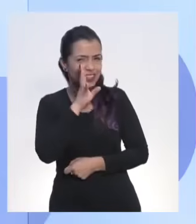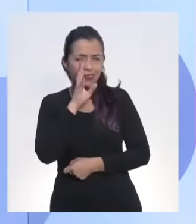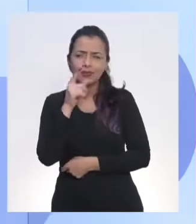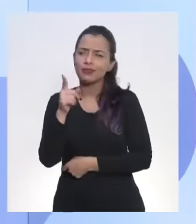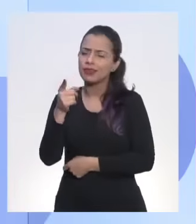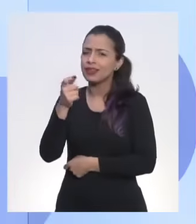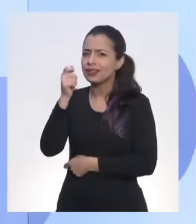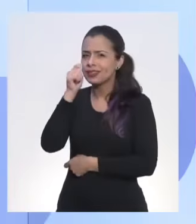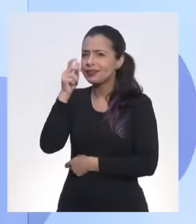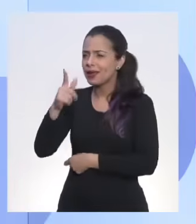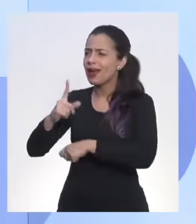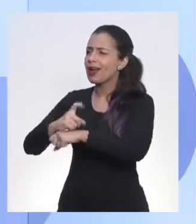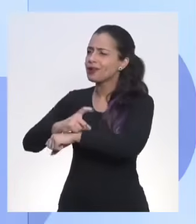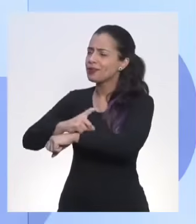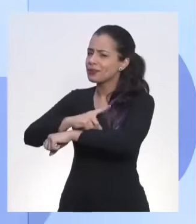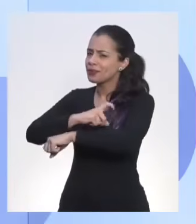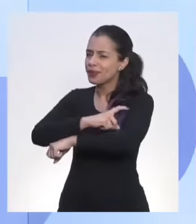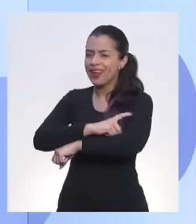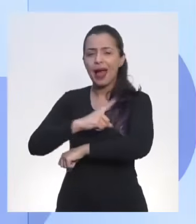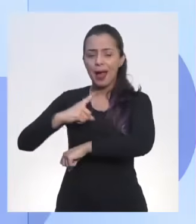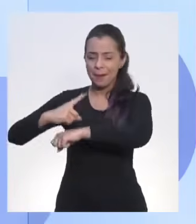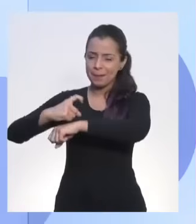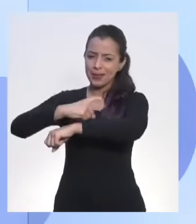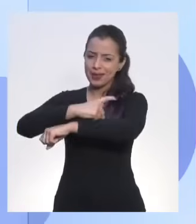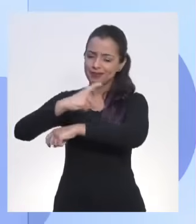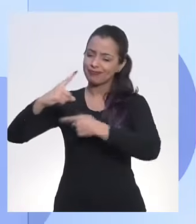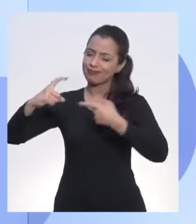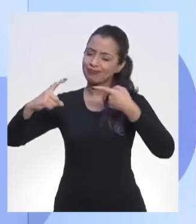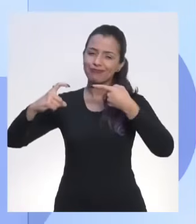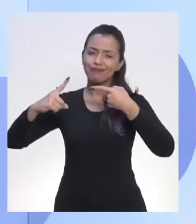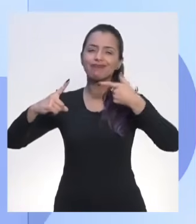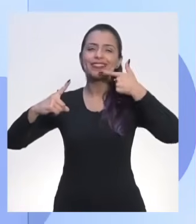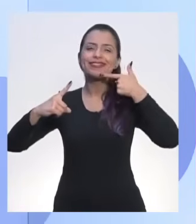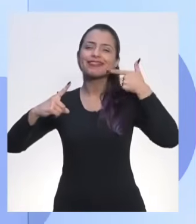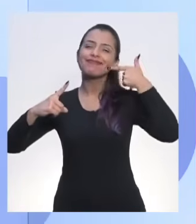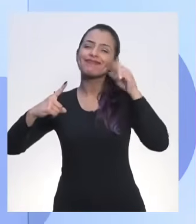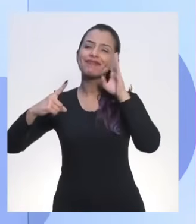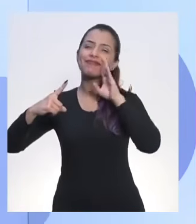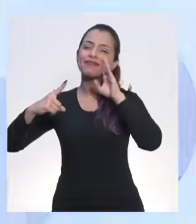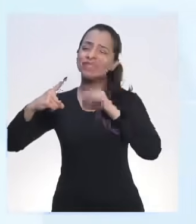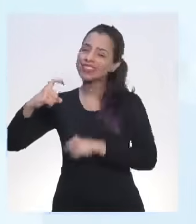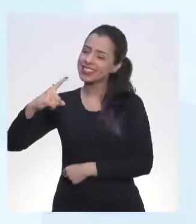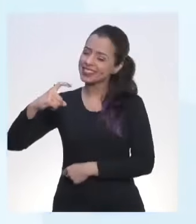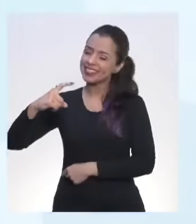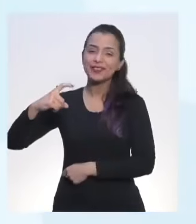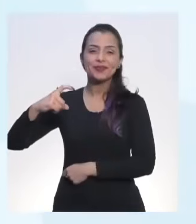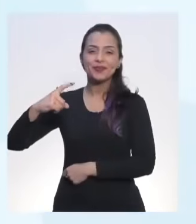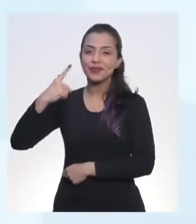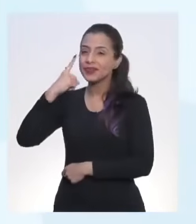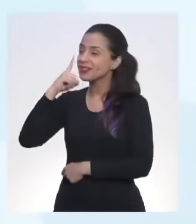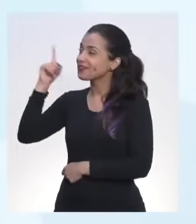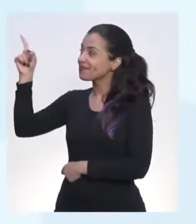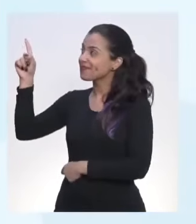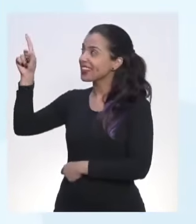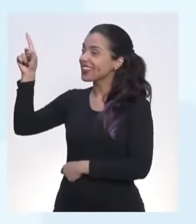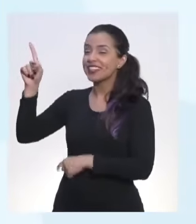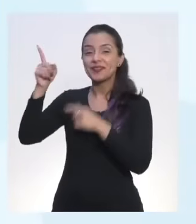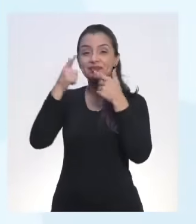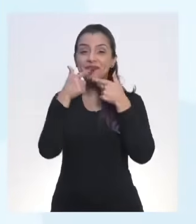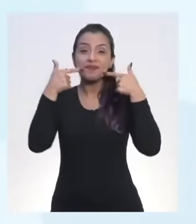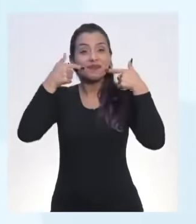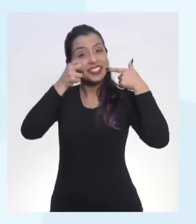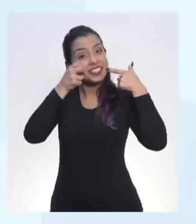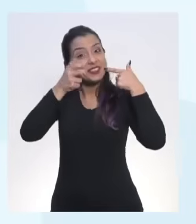espertinha. Por isso que matemática... Além de simpática... Ó, diretor, põe para eles de novo, olha. Além de simpática, além de simpática, ela é